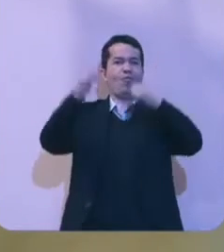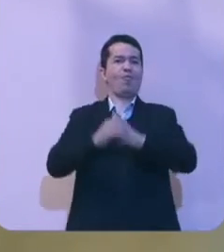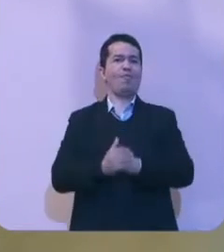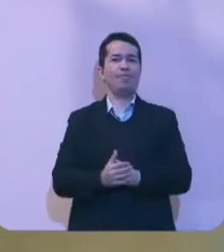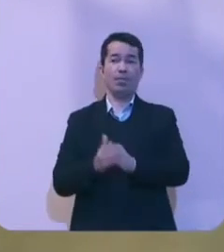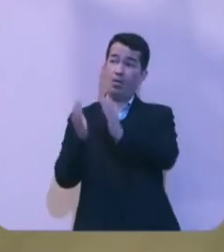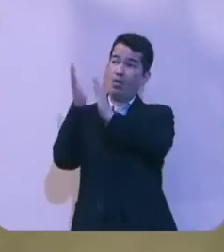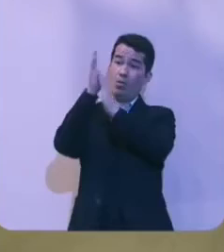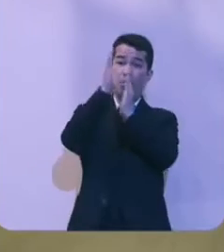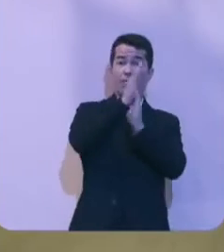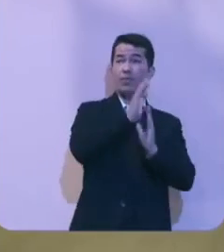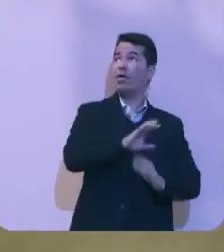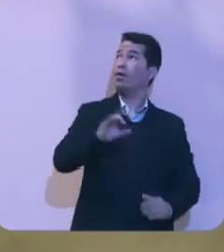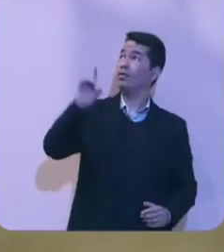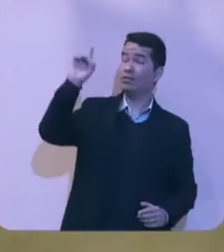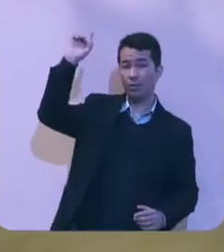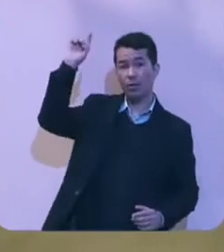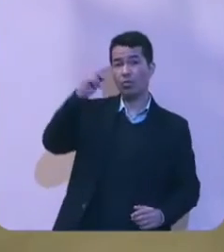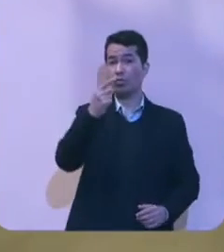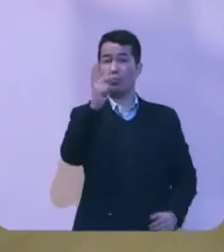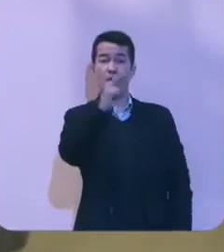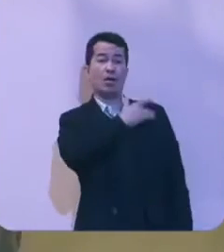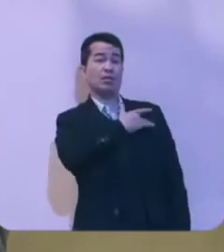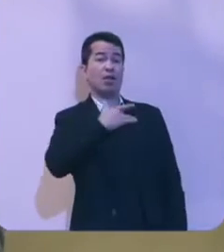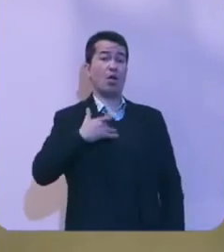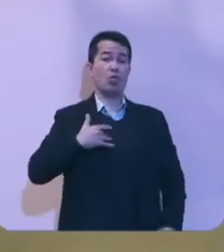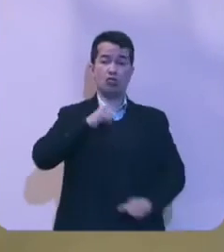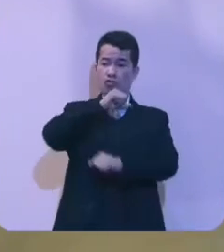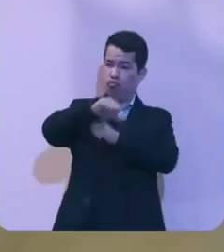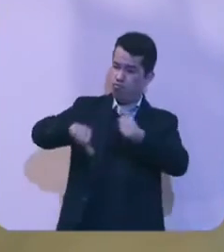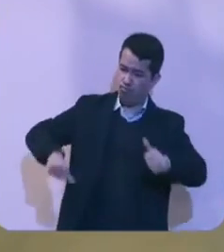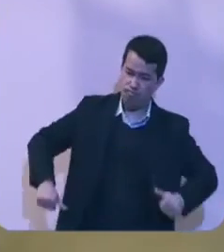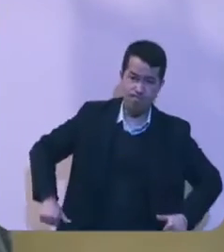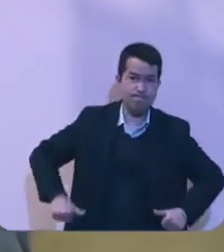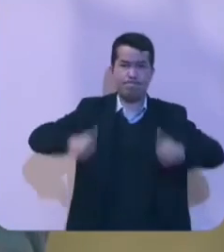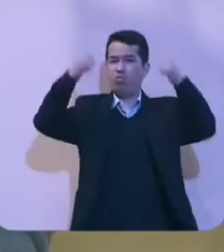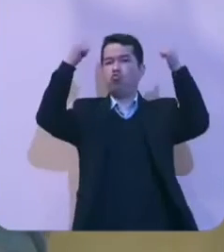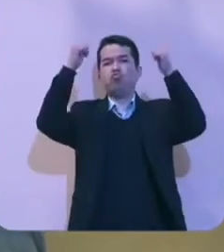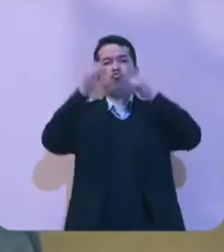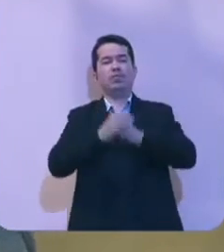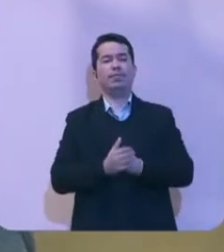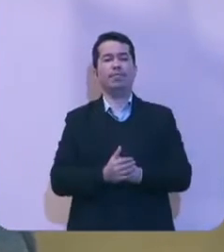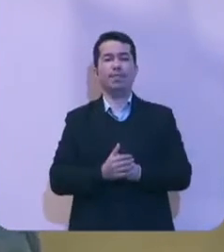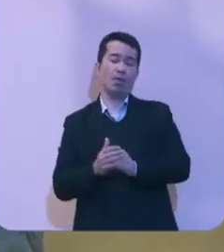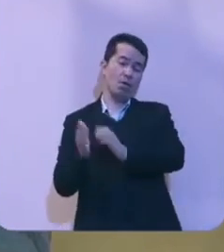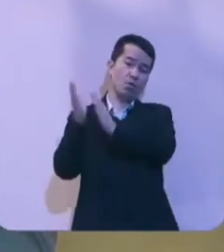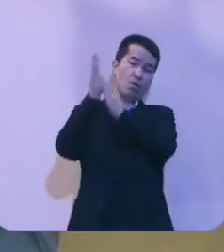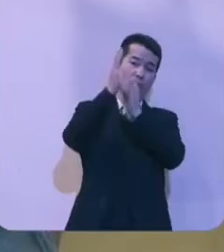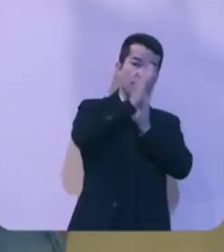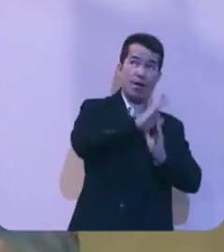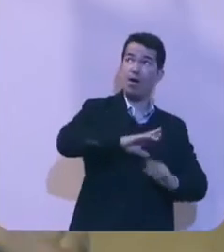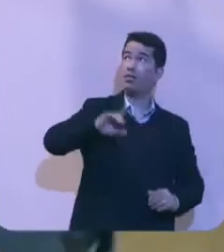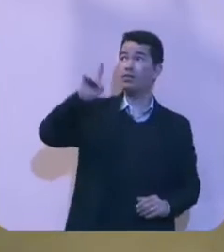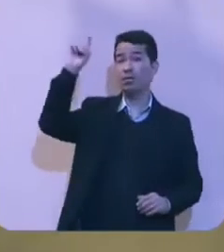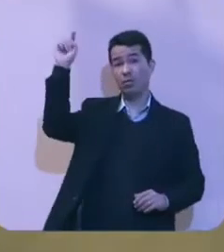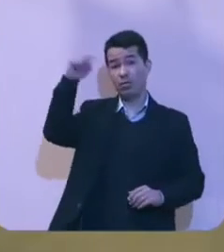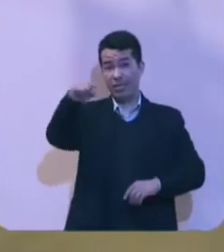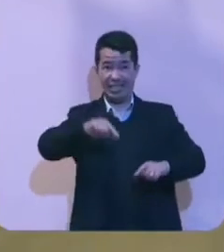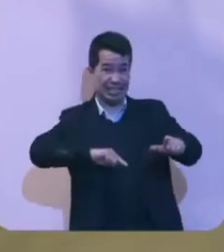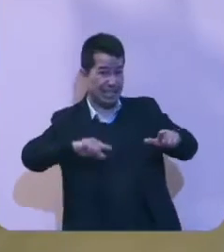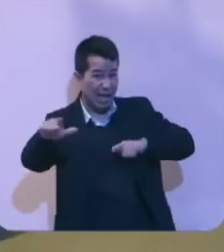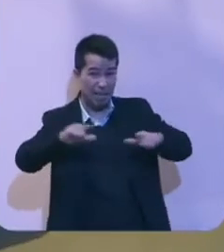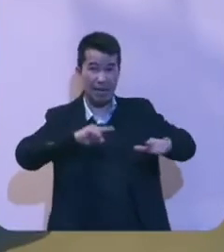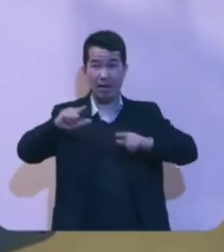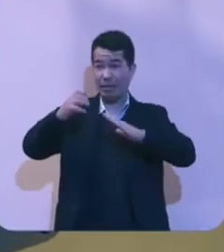ser restaurada, vai louvar a Deus porque a paz do Senhor vai entrar na tua casa, vai louvar a Deus pelos seus negócios, vai louvar a Deus porque